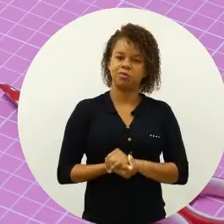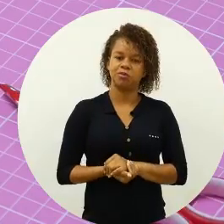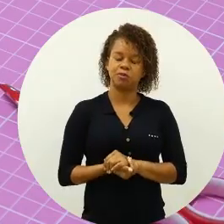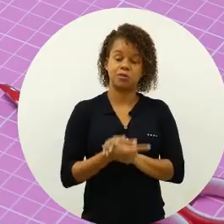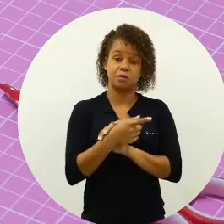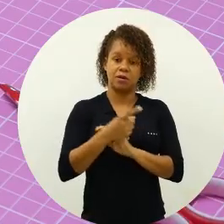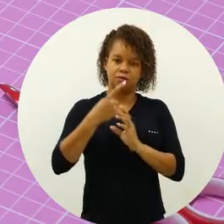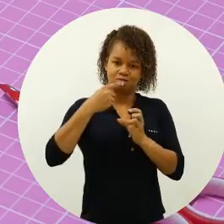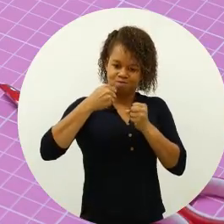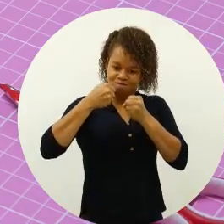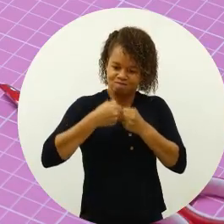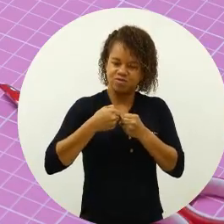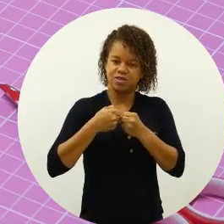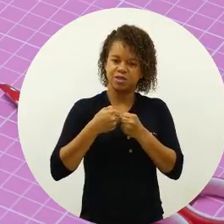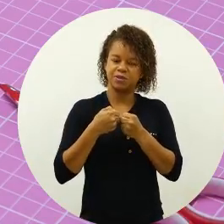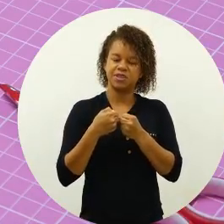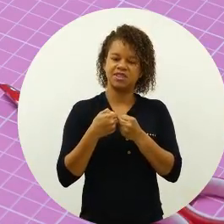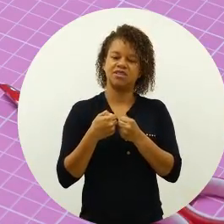para fixar